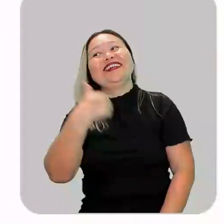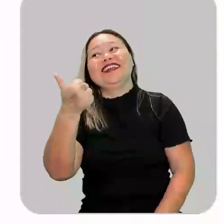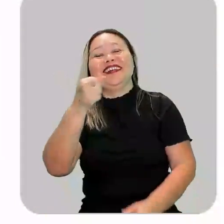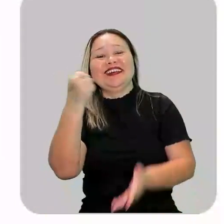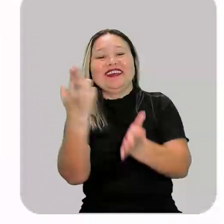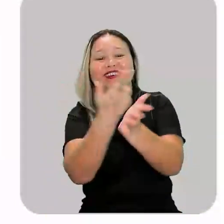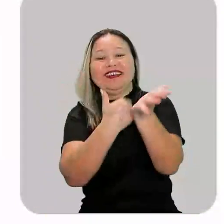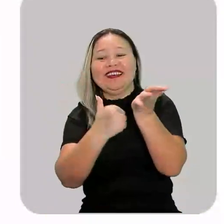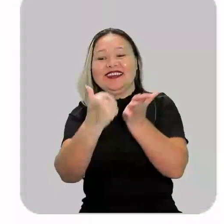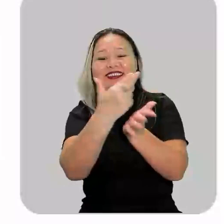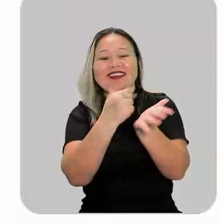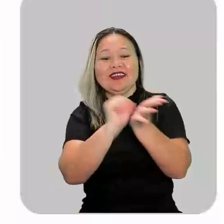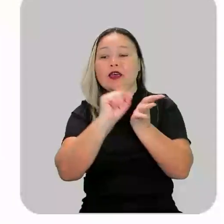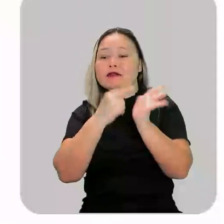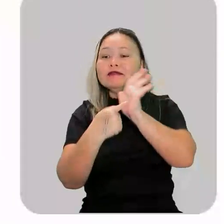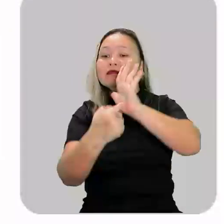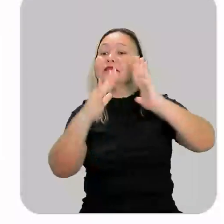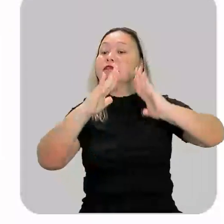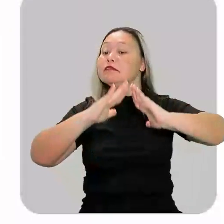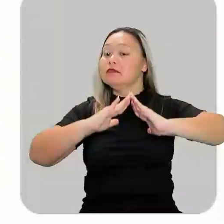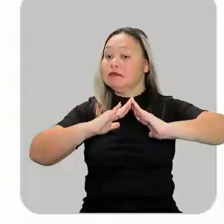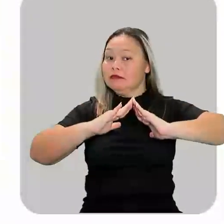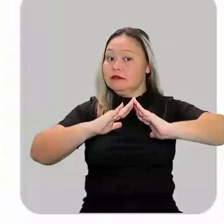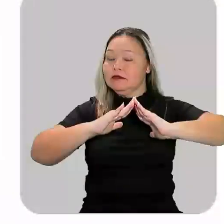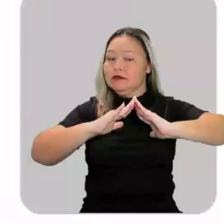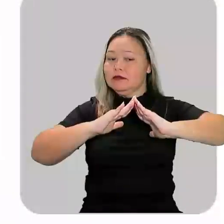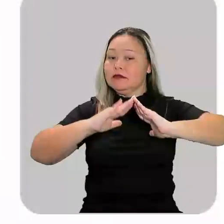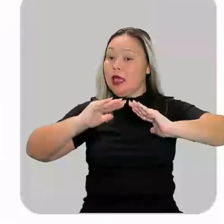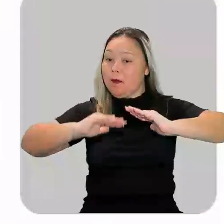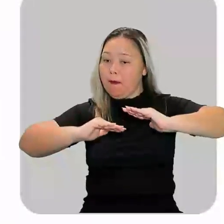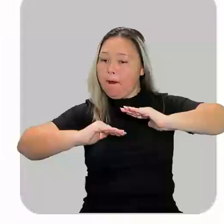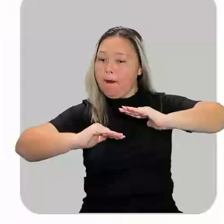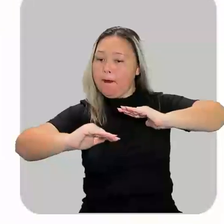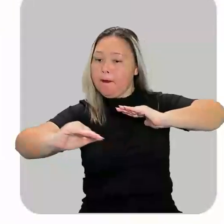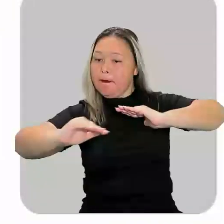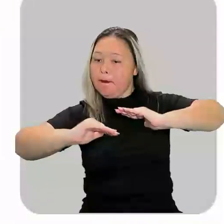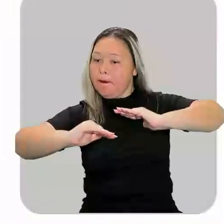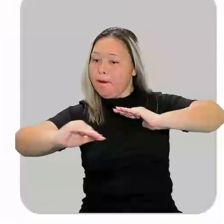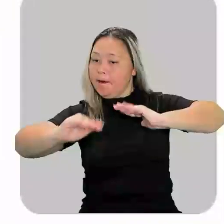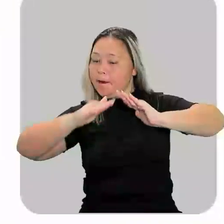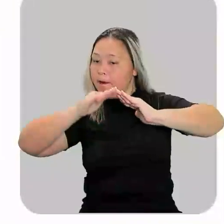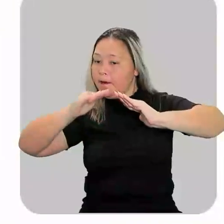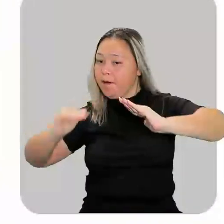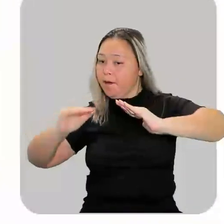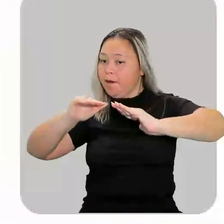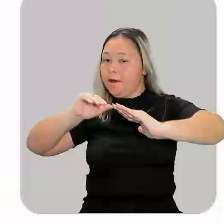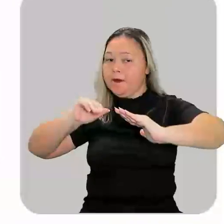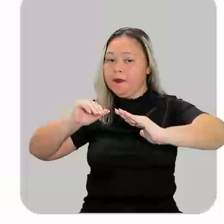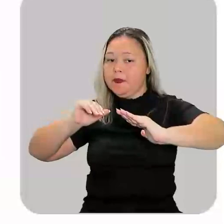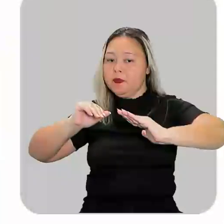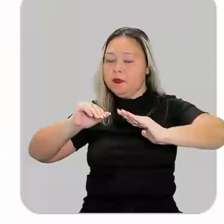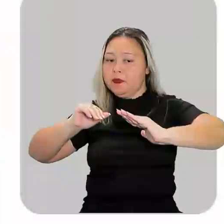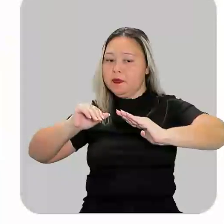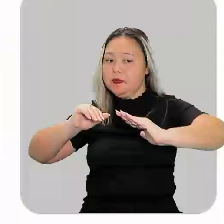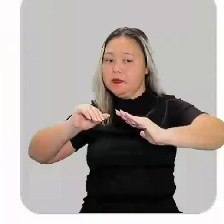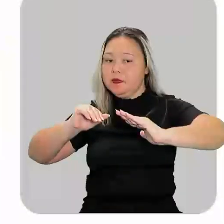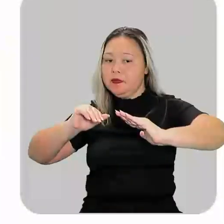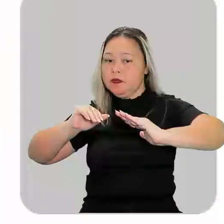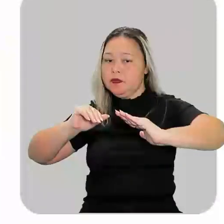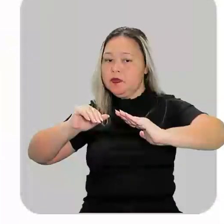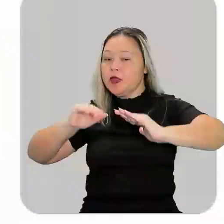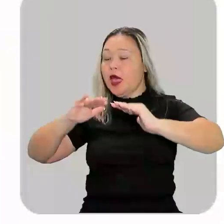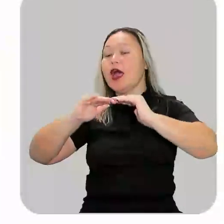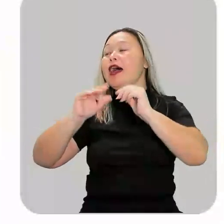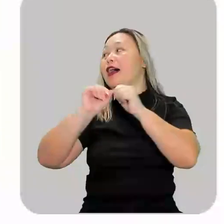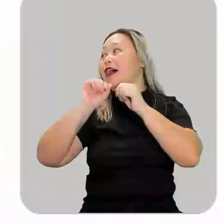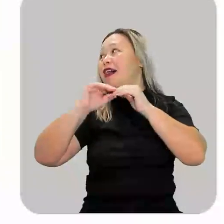1 apresenta uma casa e a planta do seu telhado. A planta aqui é planta de cobertura,